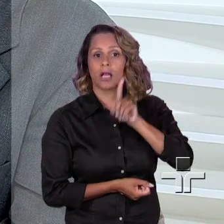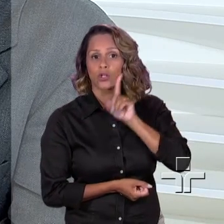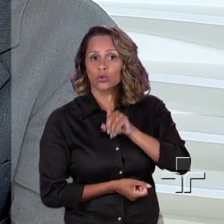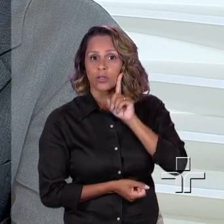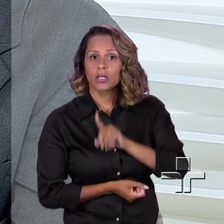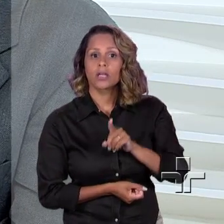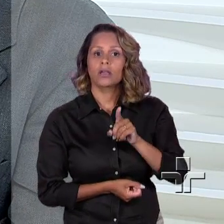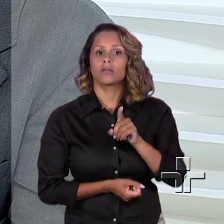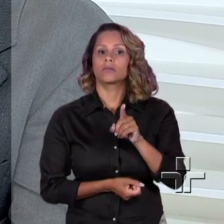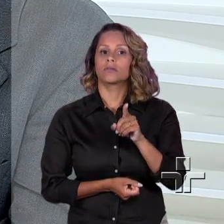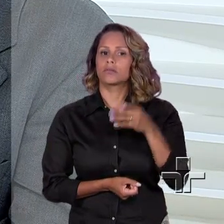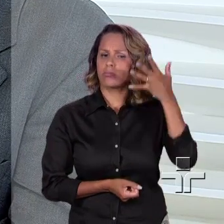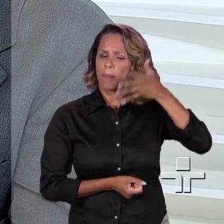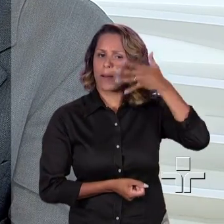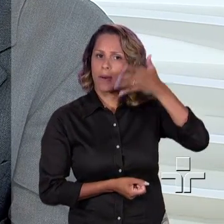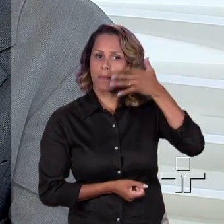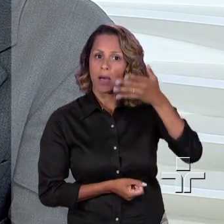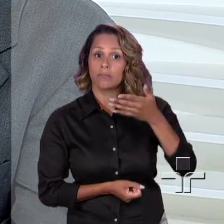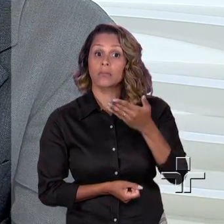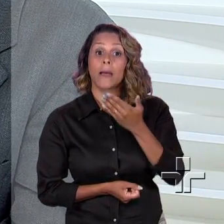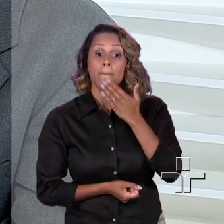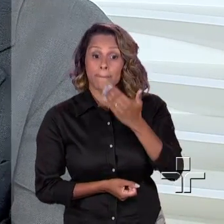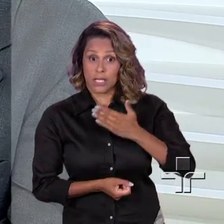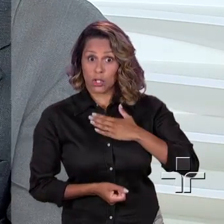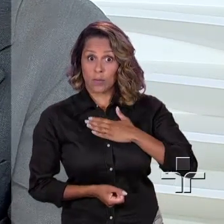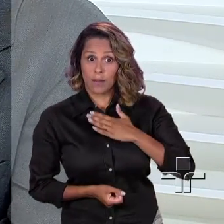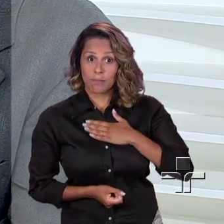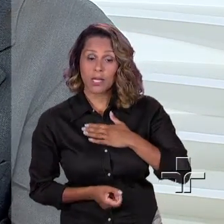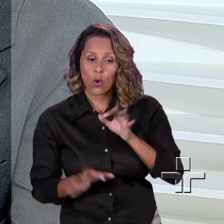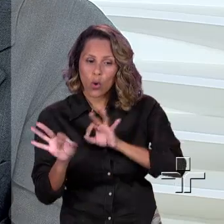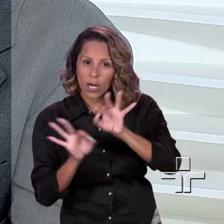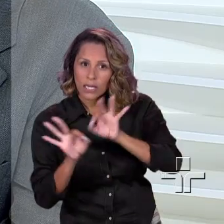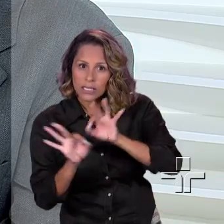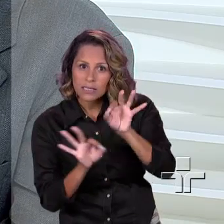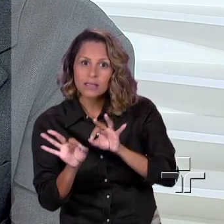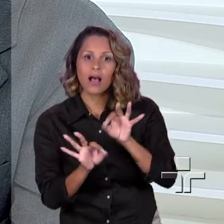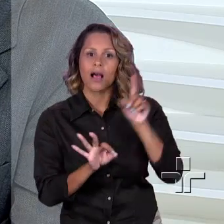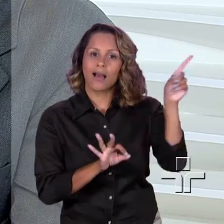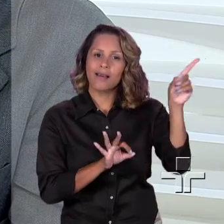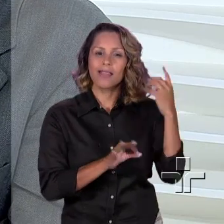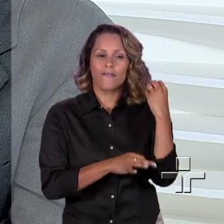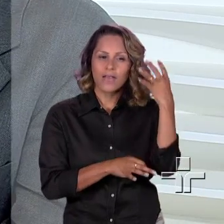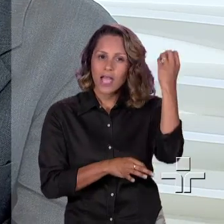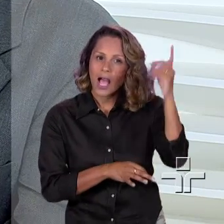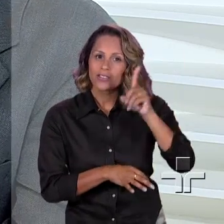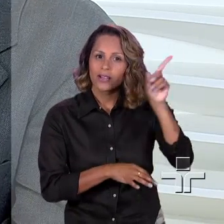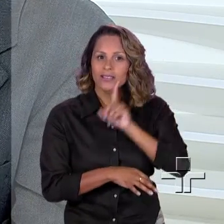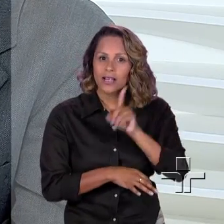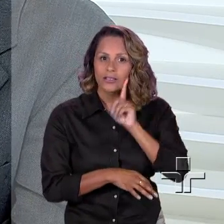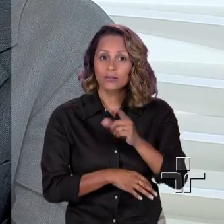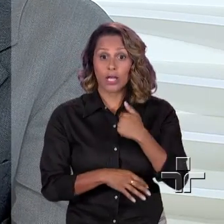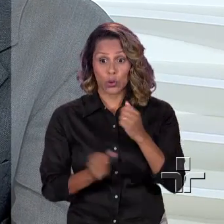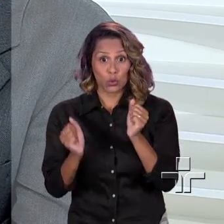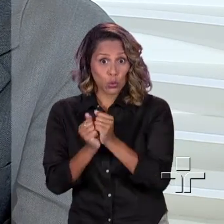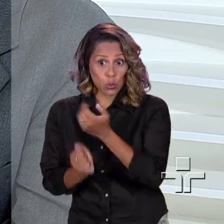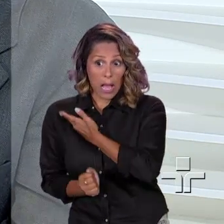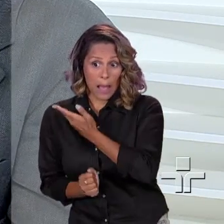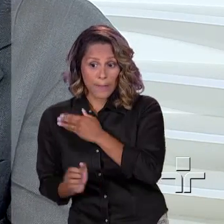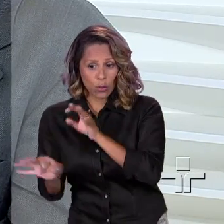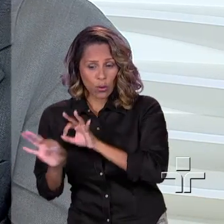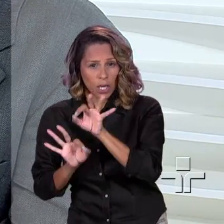um turnê dela no East Coast, no Costa Leste dos Estados Unidos. Então organizamos, junto com meus colegas em